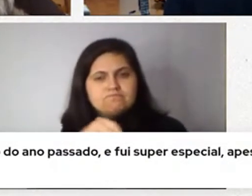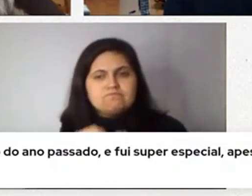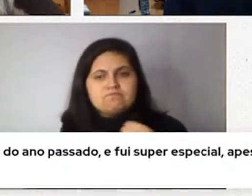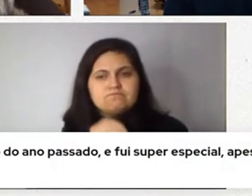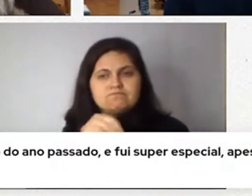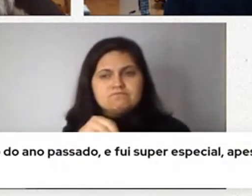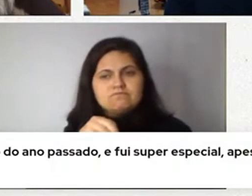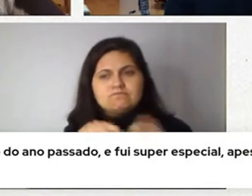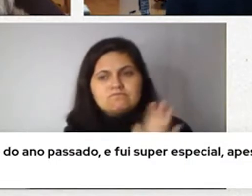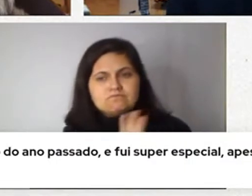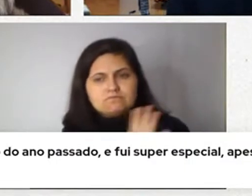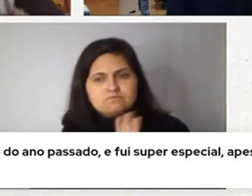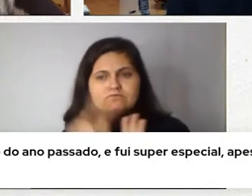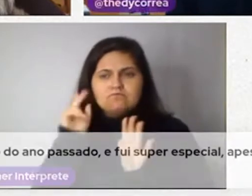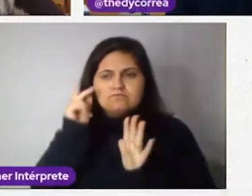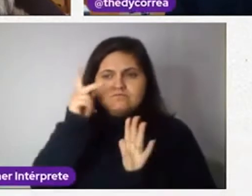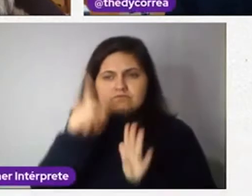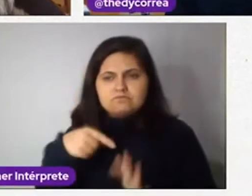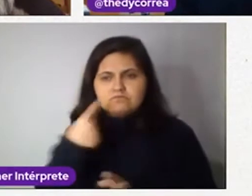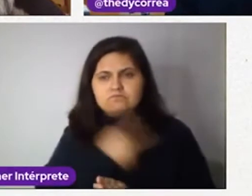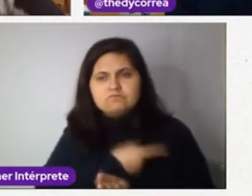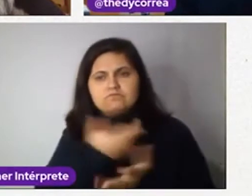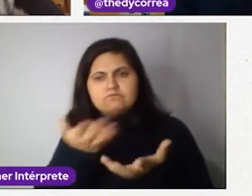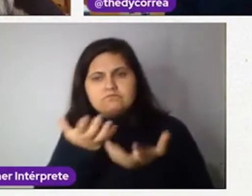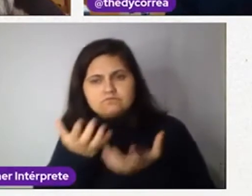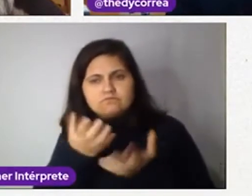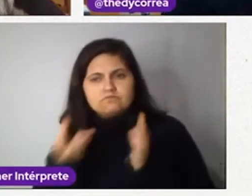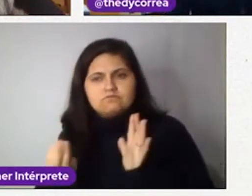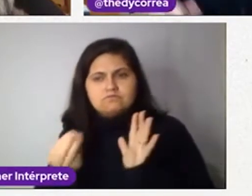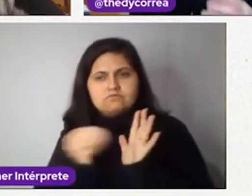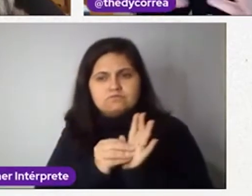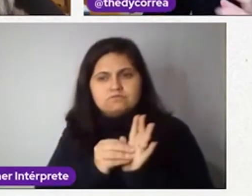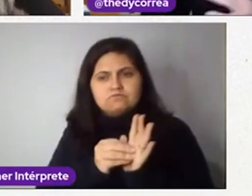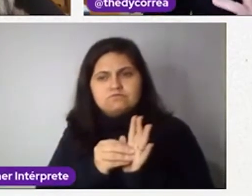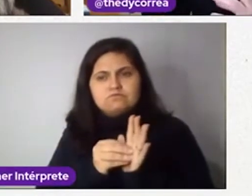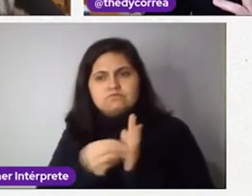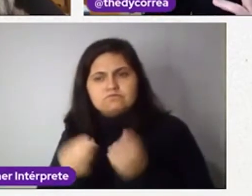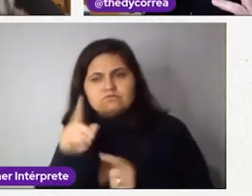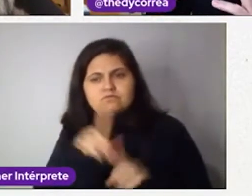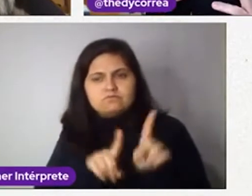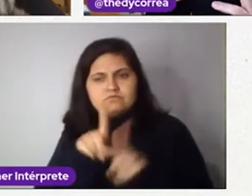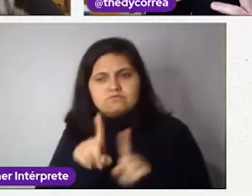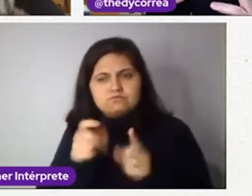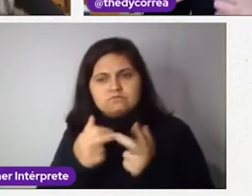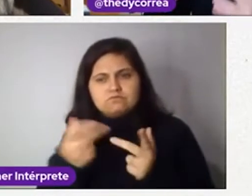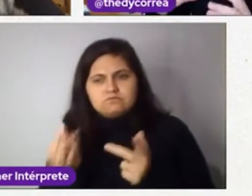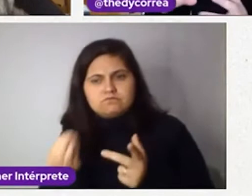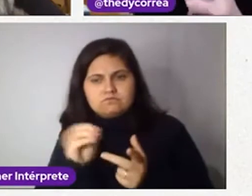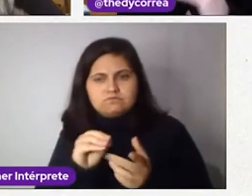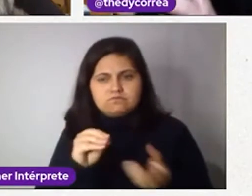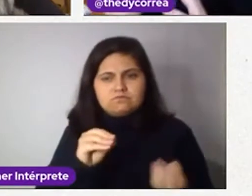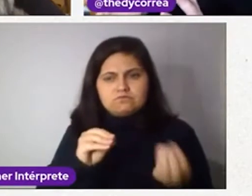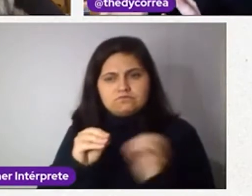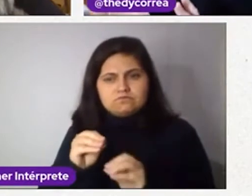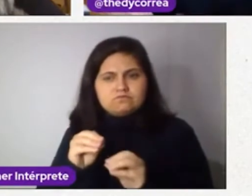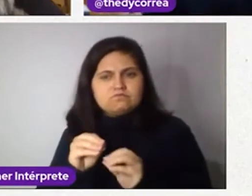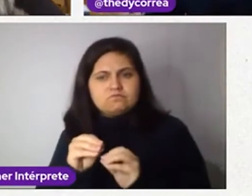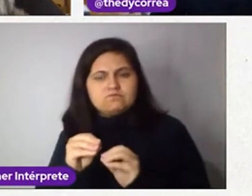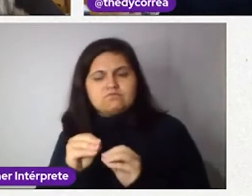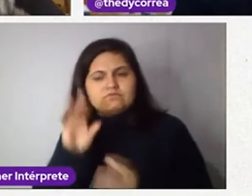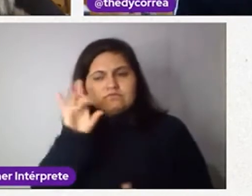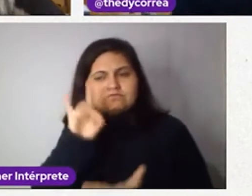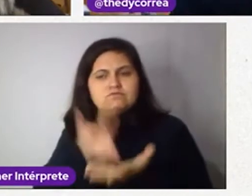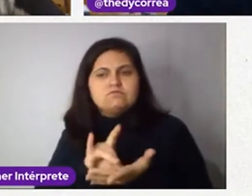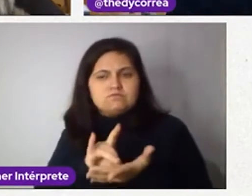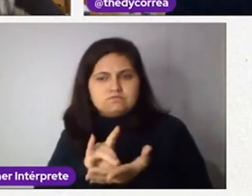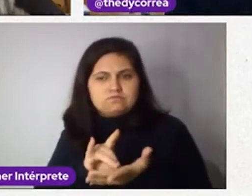uma pesquisa histórica, assim, que a gente gostaria de ancorar algumas coisas, ficção ancorada em realidade, como